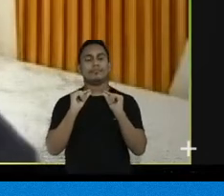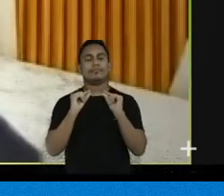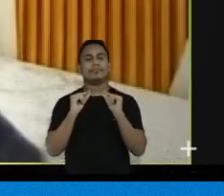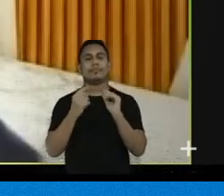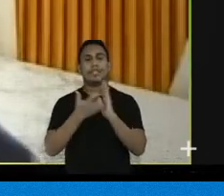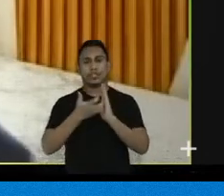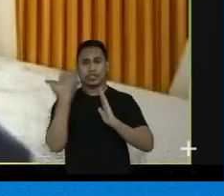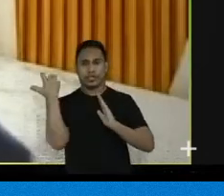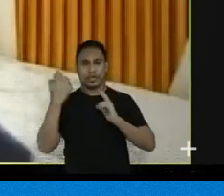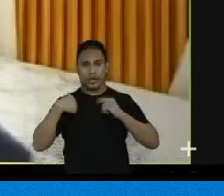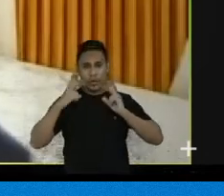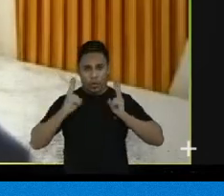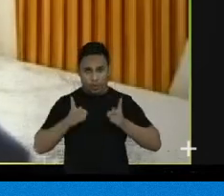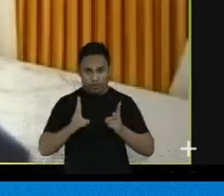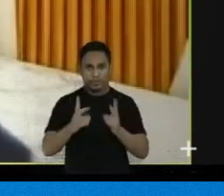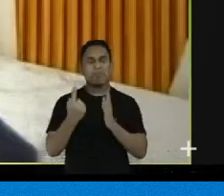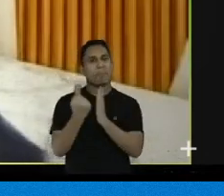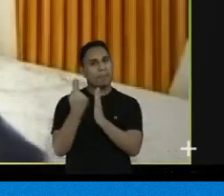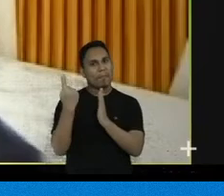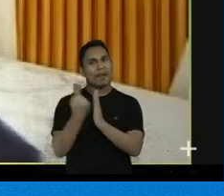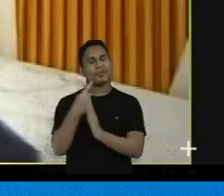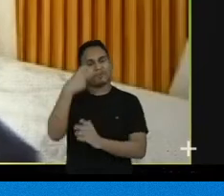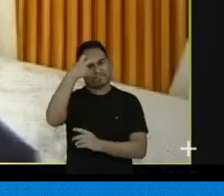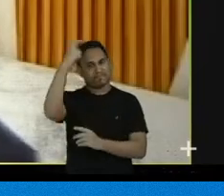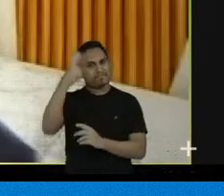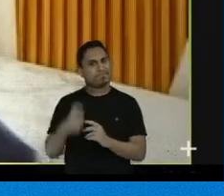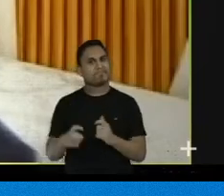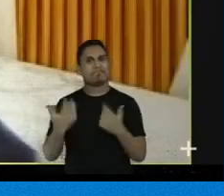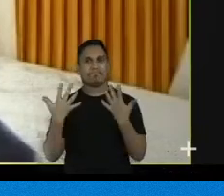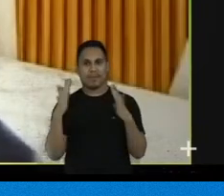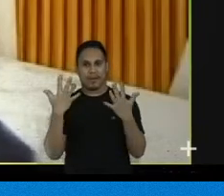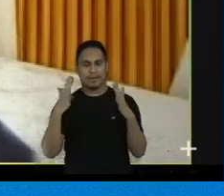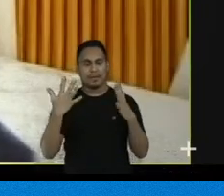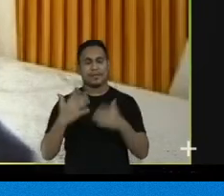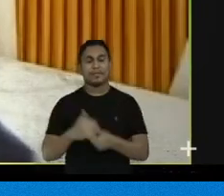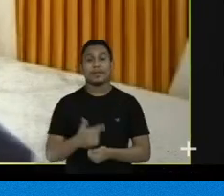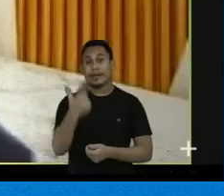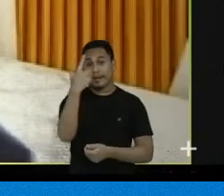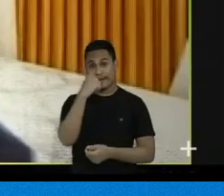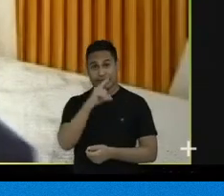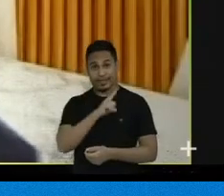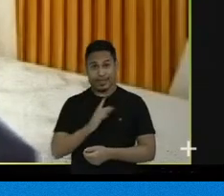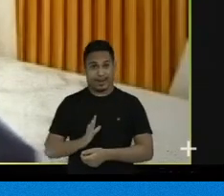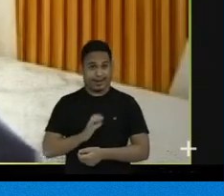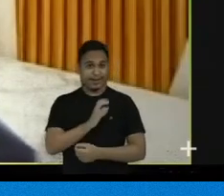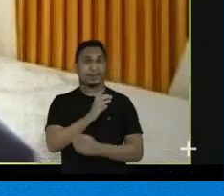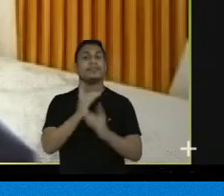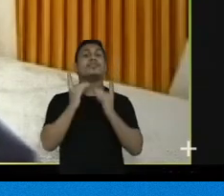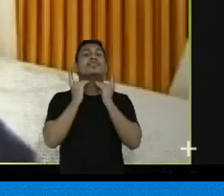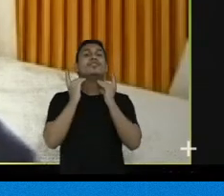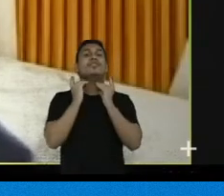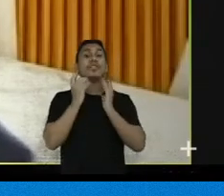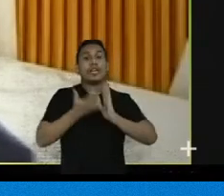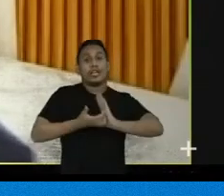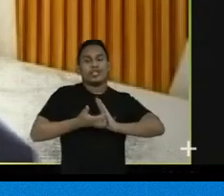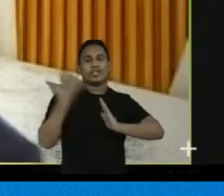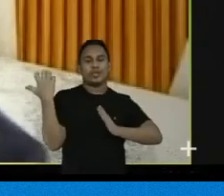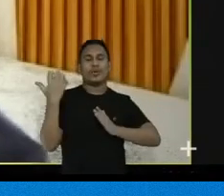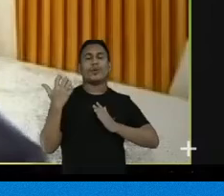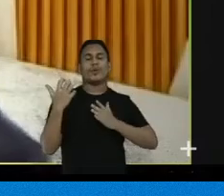olha que pergunta inteligente, parabéns, viu? Quem teve câncer de tireoide e tirou a glândula, continua com